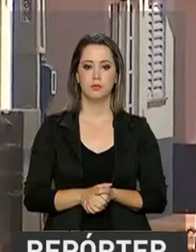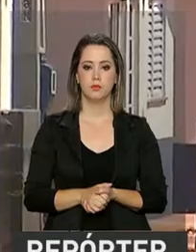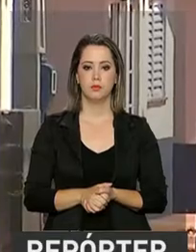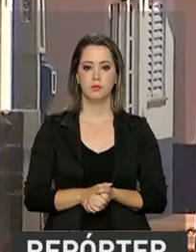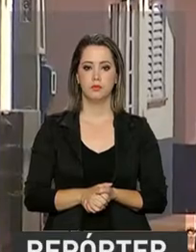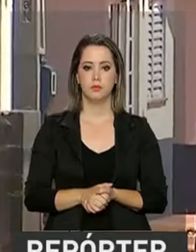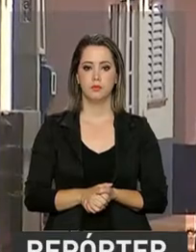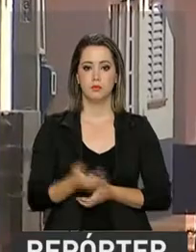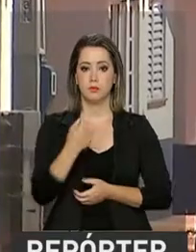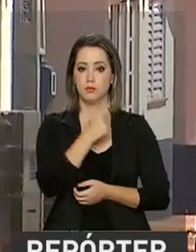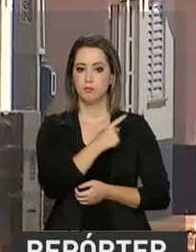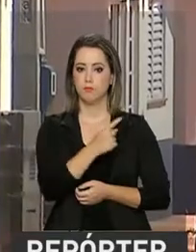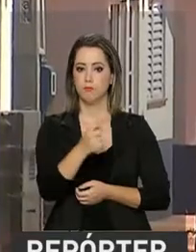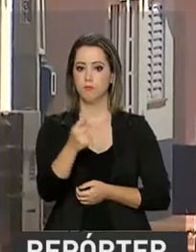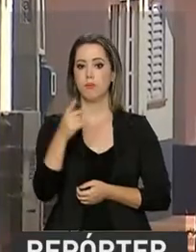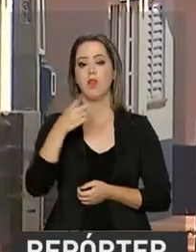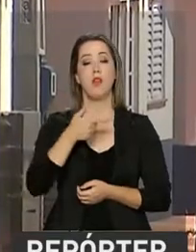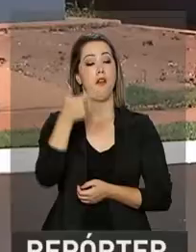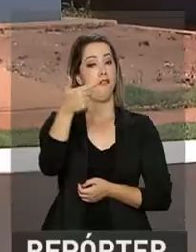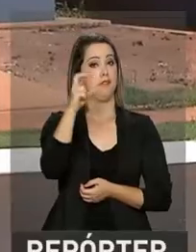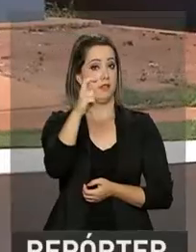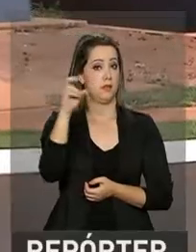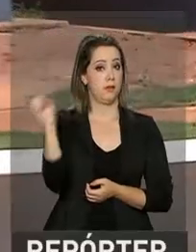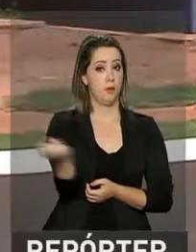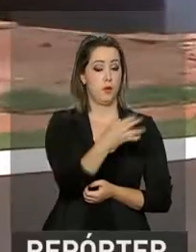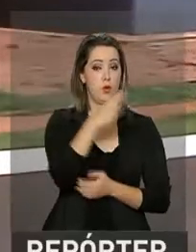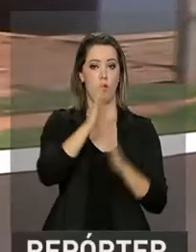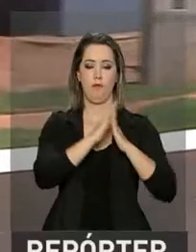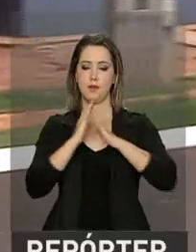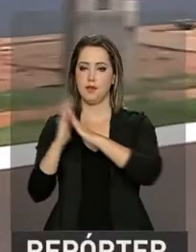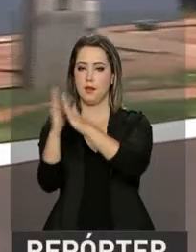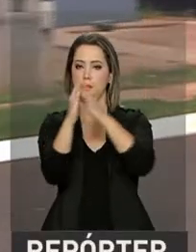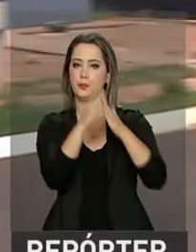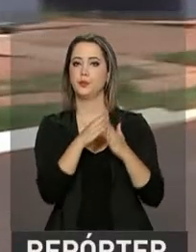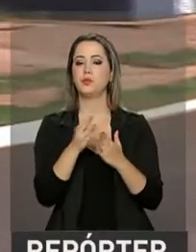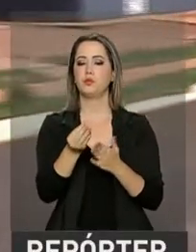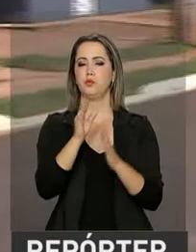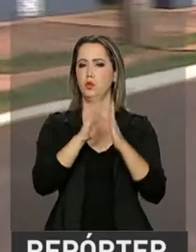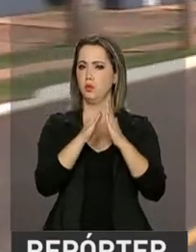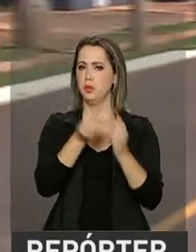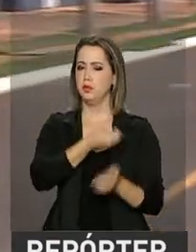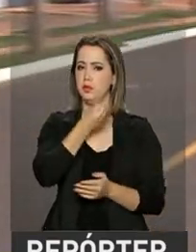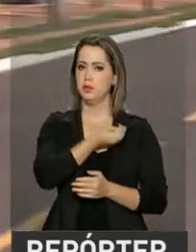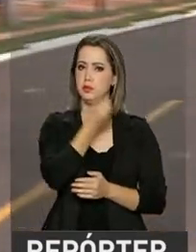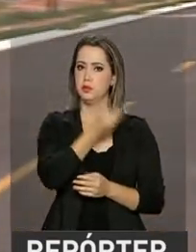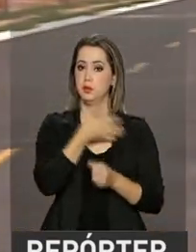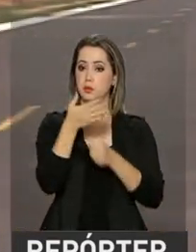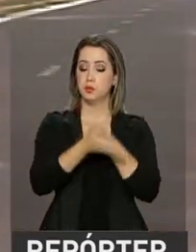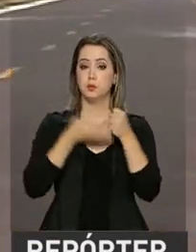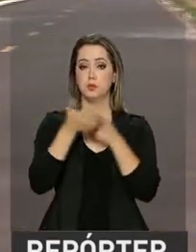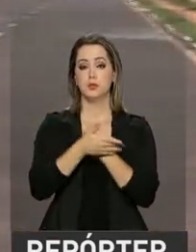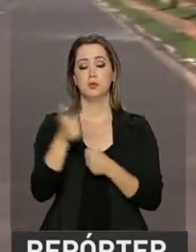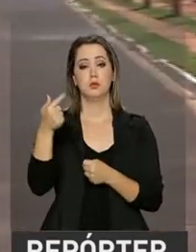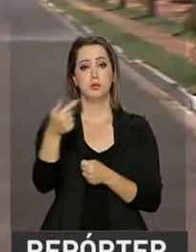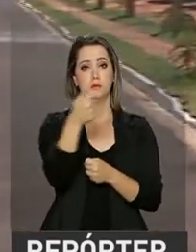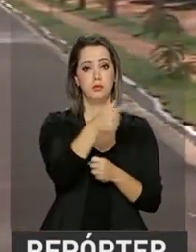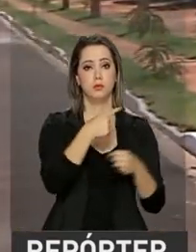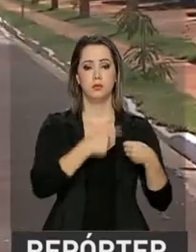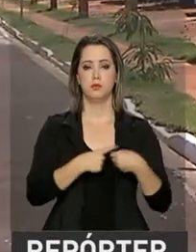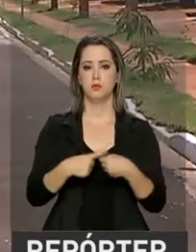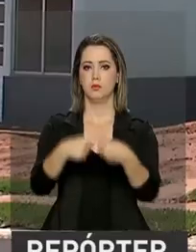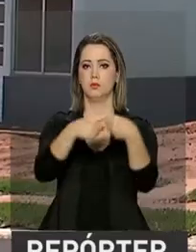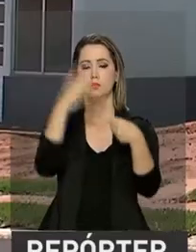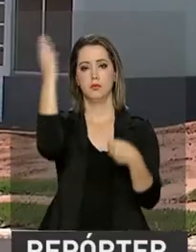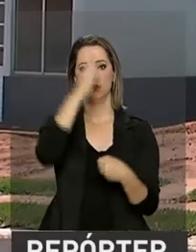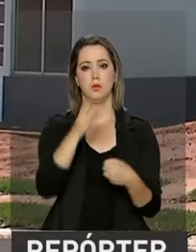são mais de 25 mil novas unidades habitacionais do minha casa minha vida para a faixa 1 em 77 municípios do país